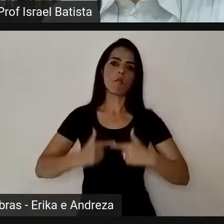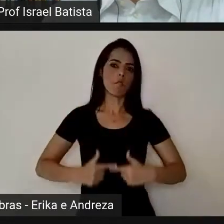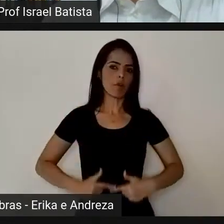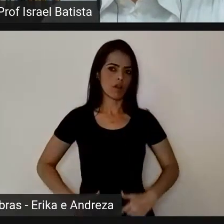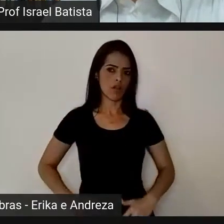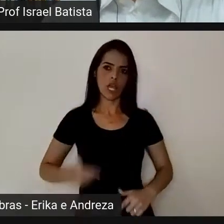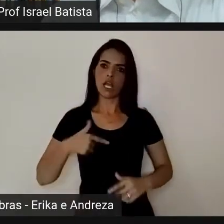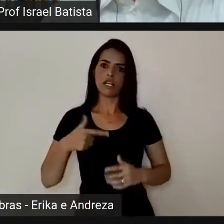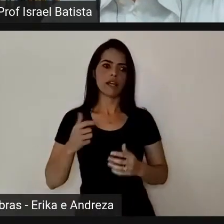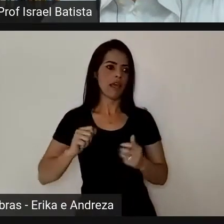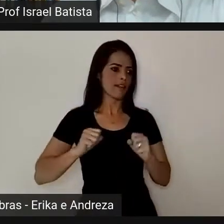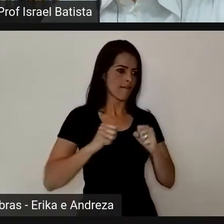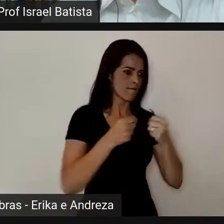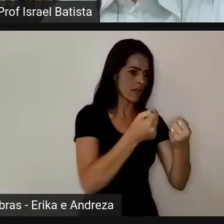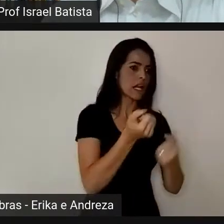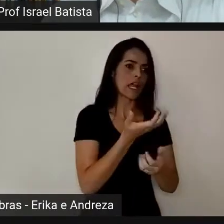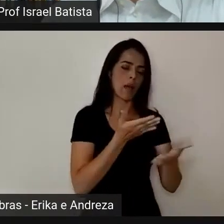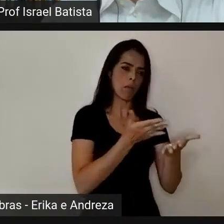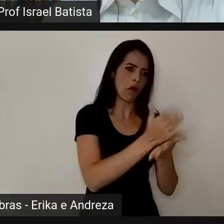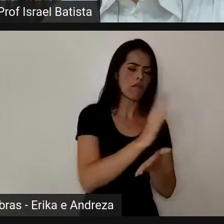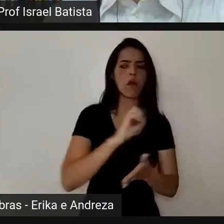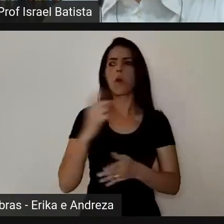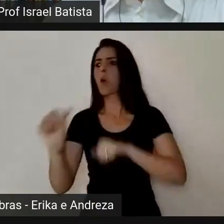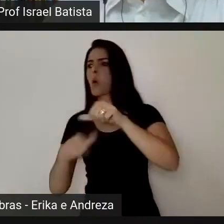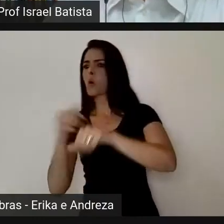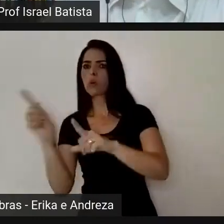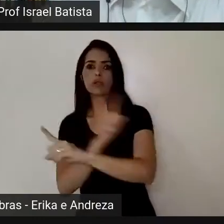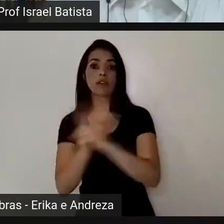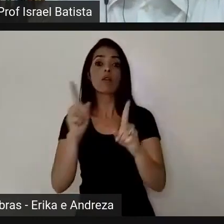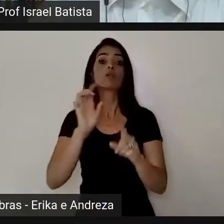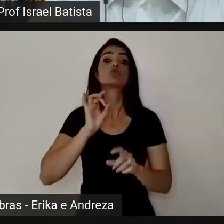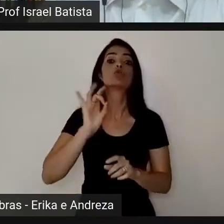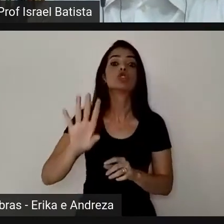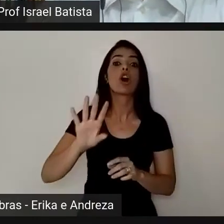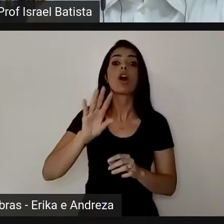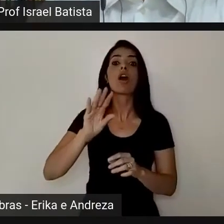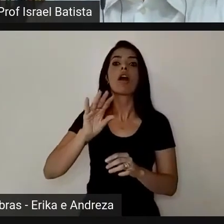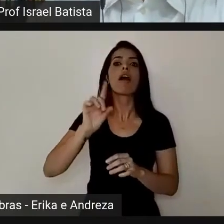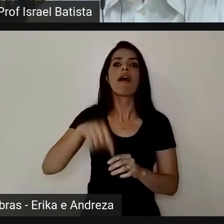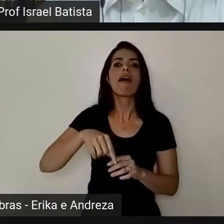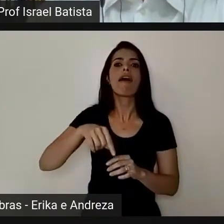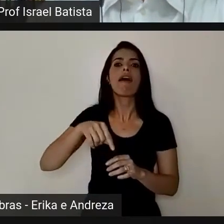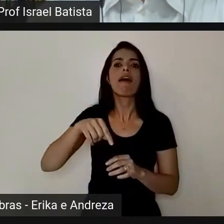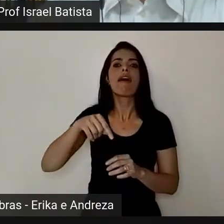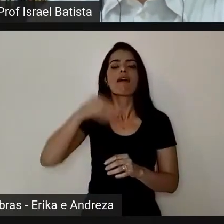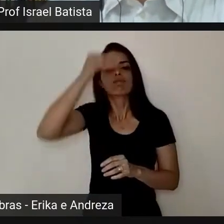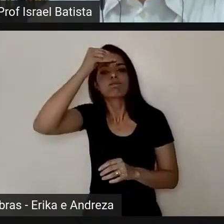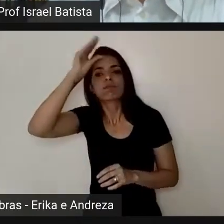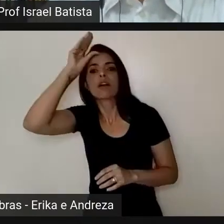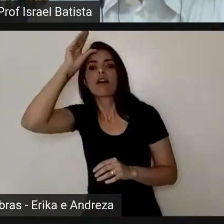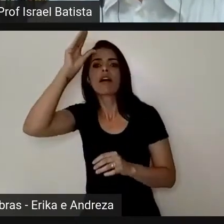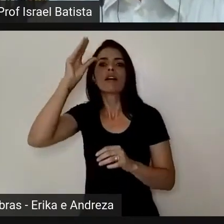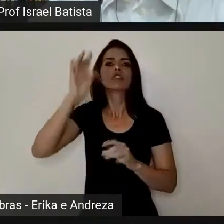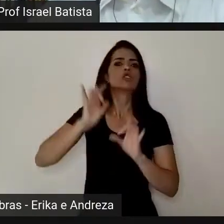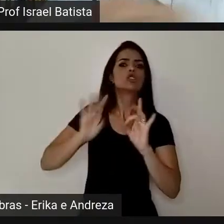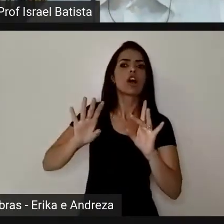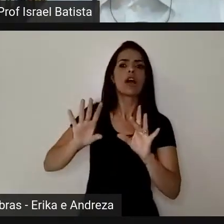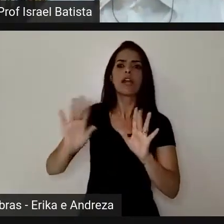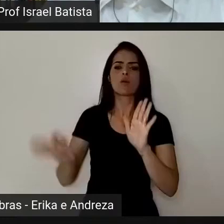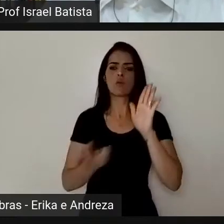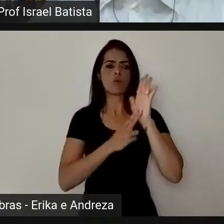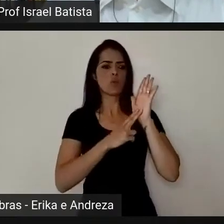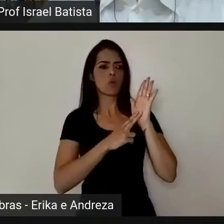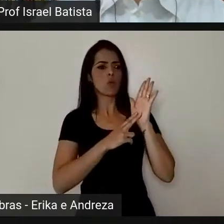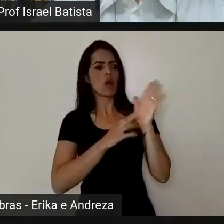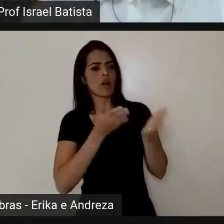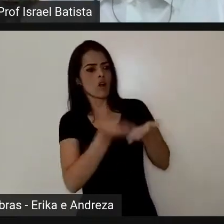CEFO é um centro difusor de conhecimentos e reflexões, então ele não assume partido aqui, não assume nenhuma posição favorável